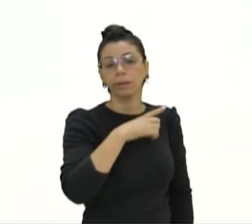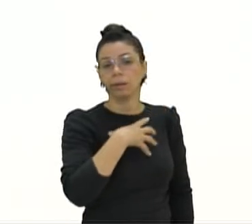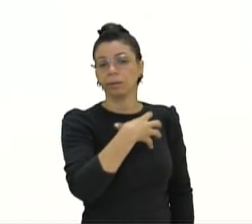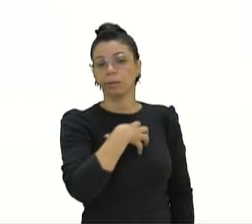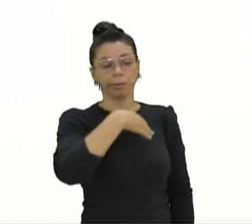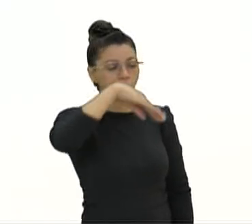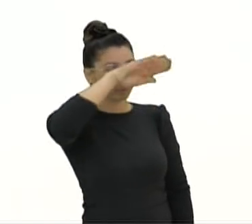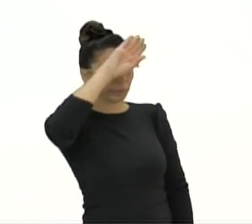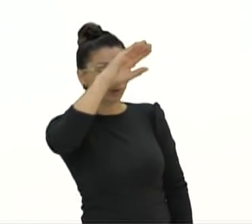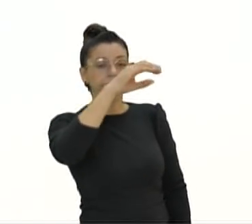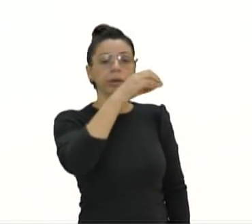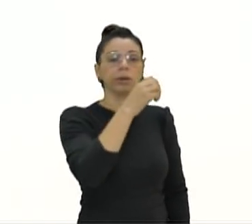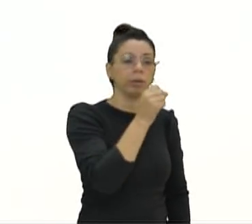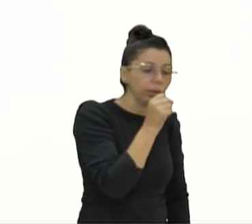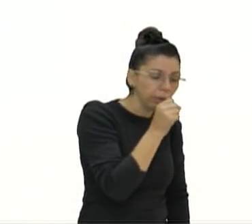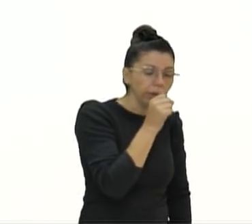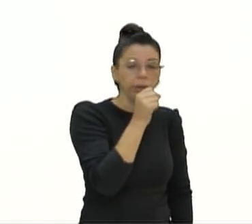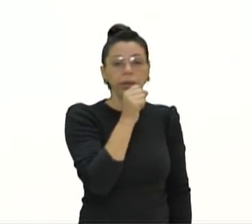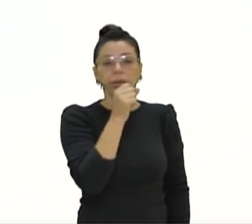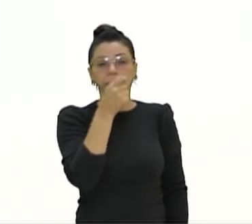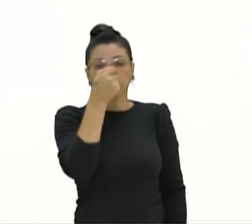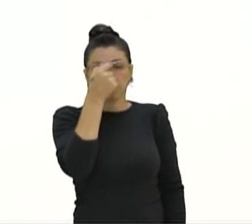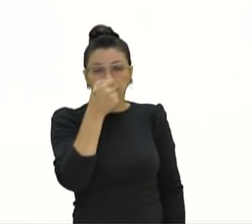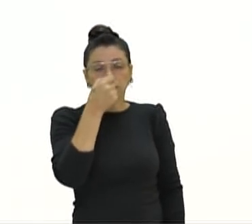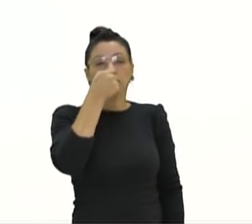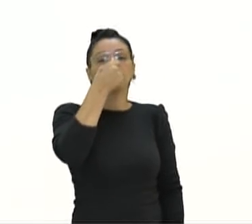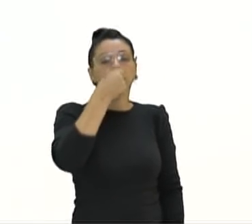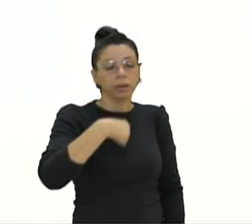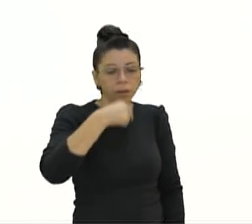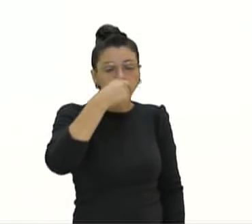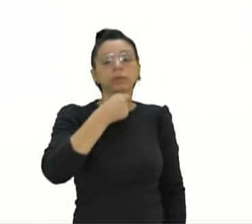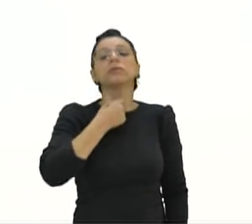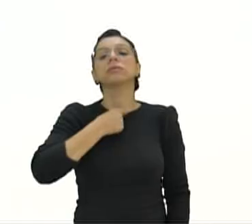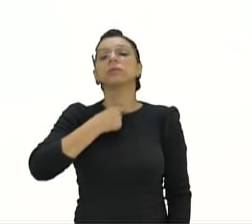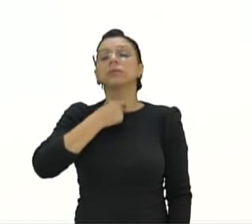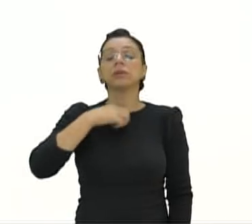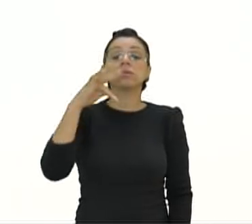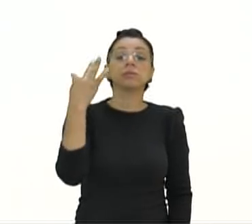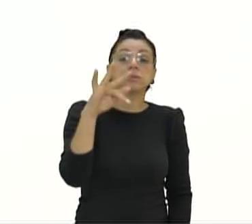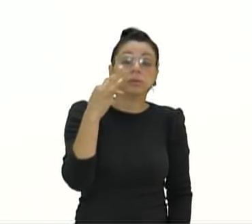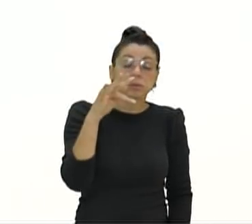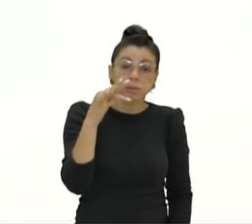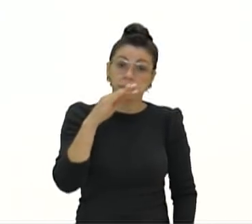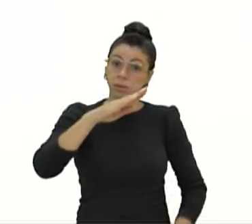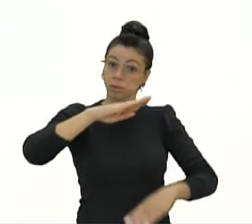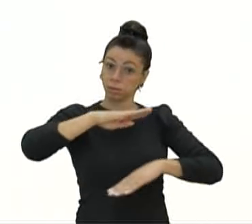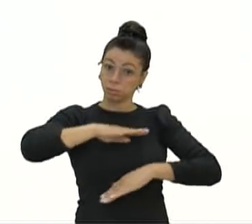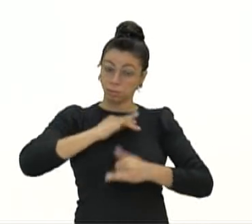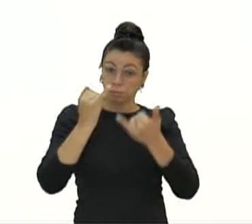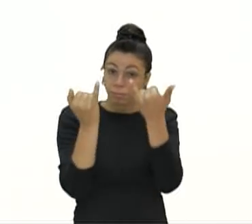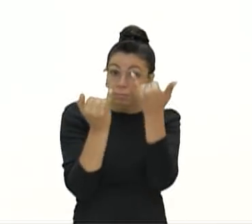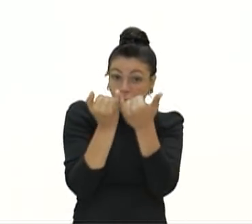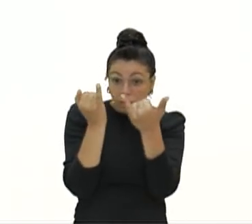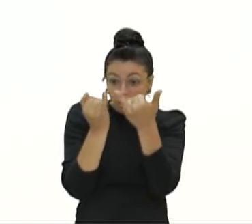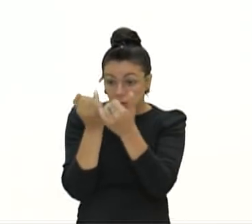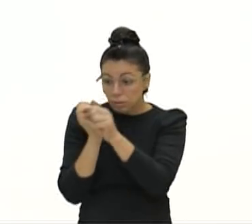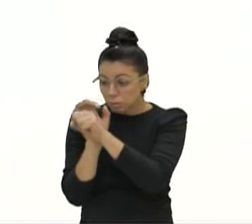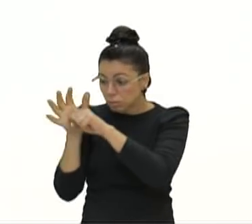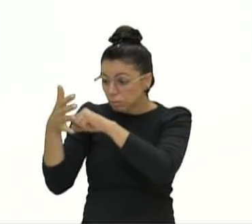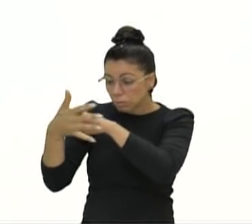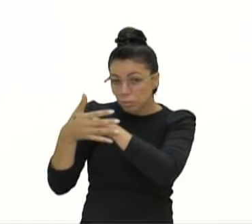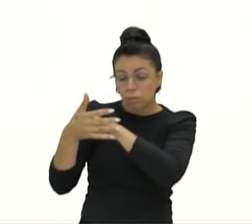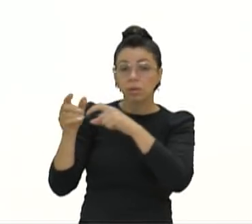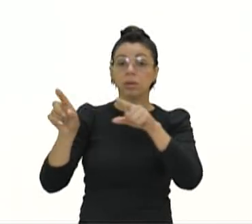algumas situações, congestão nasal, nariz escorrendo, dor de garganta, então sintomas parecidos com a Covid,